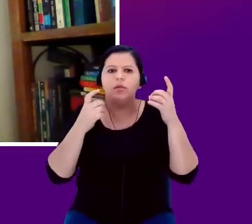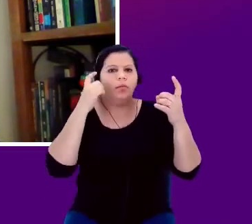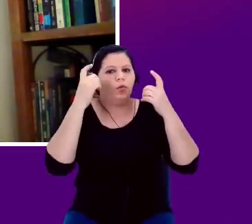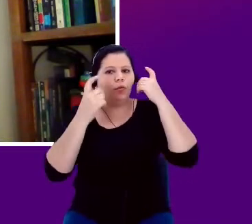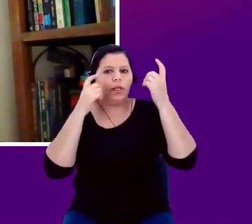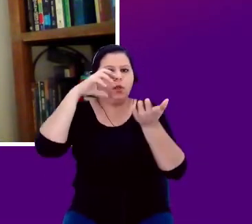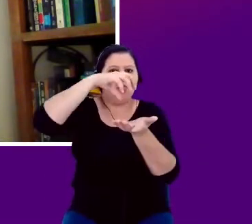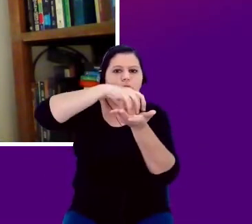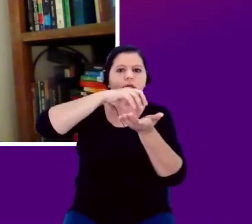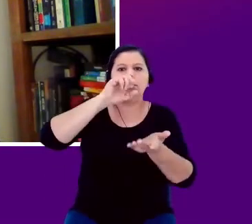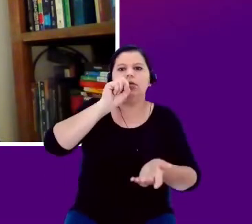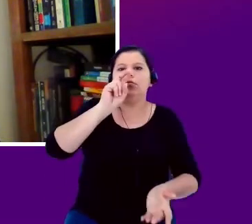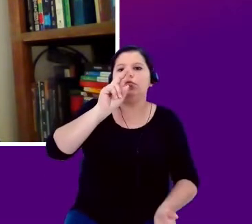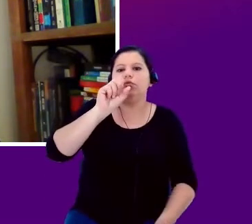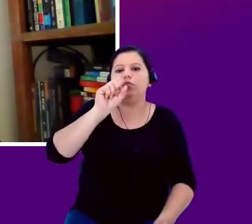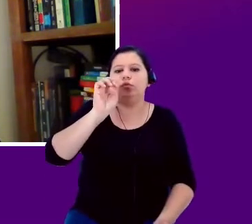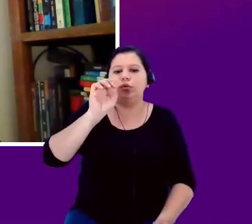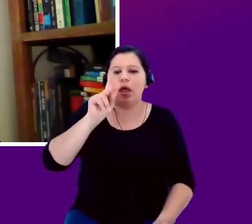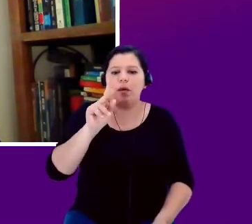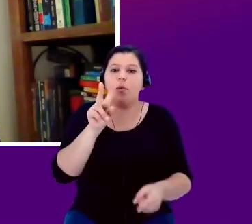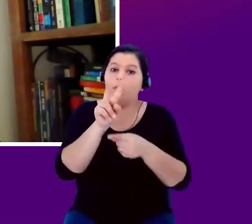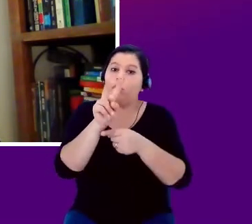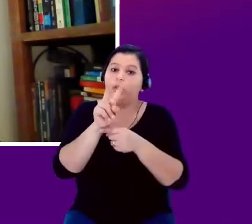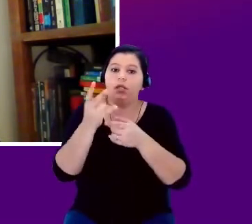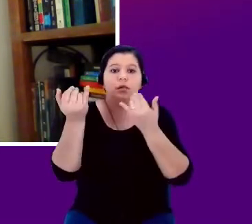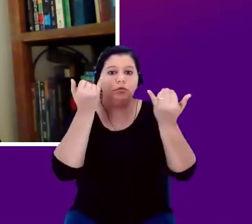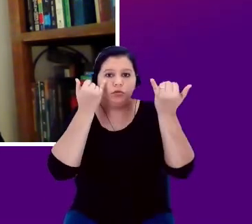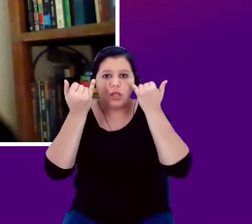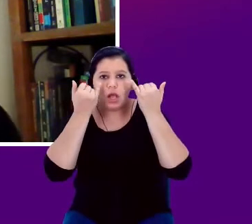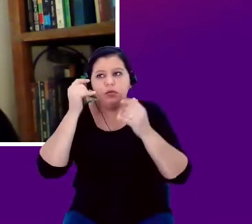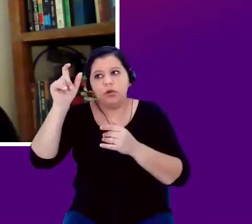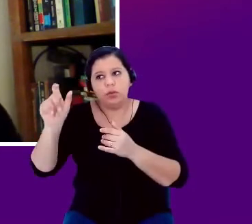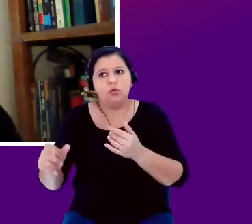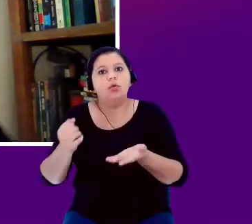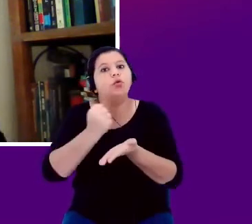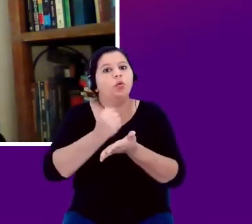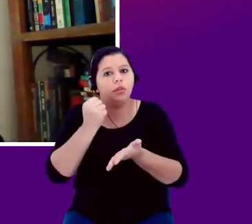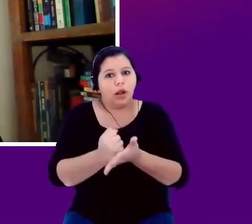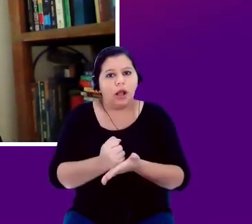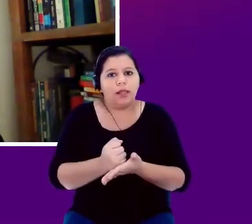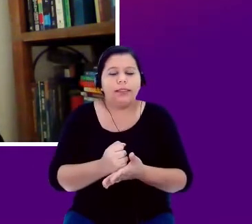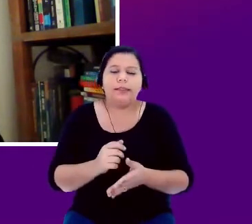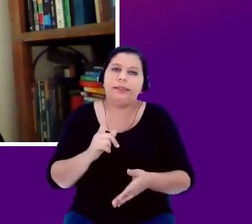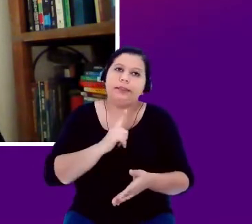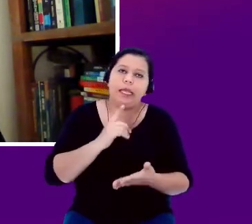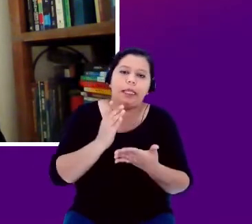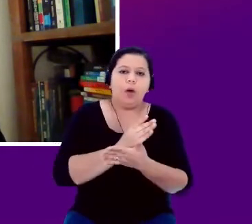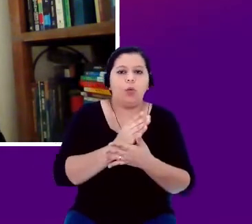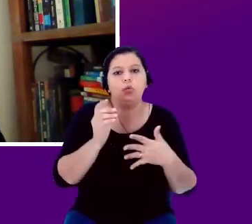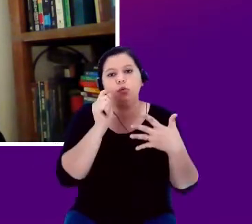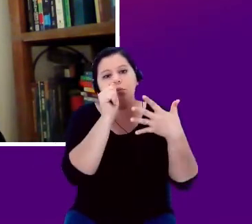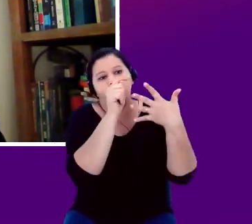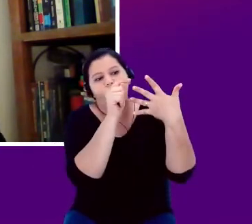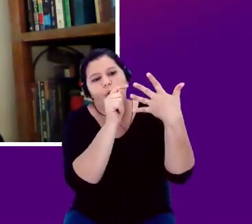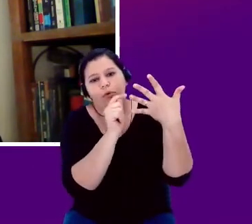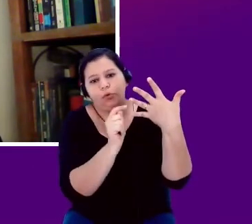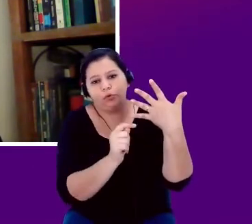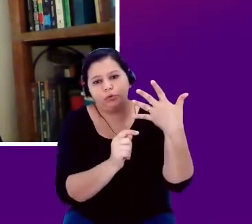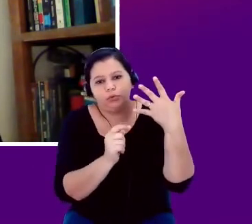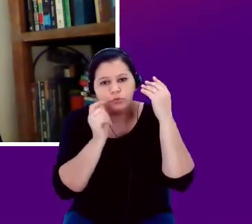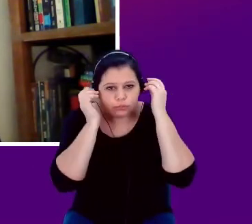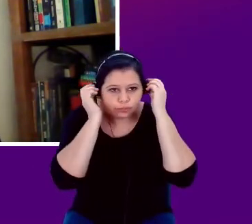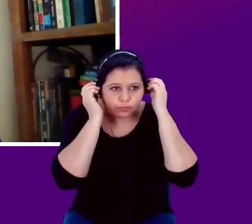com a questão de proteção de dados dos titulares. É claro que a gente ainda tem alguns pontos, vamos dizer assim, de